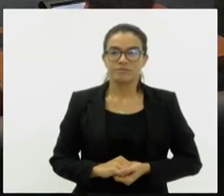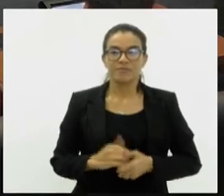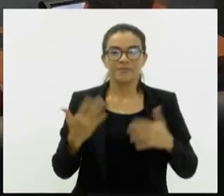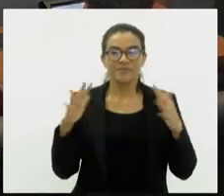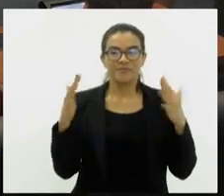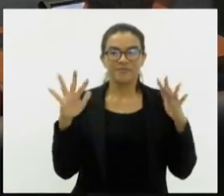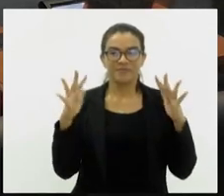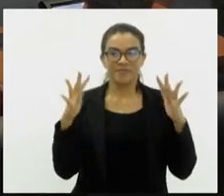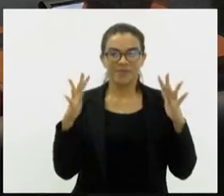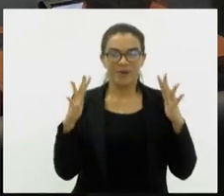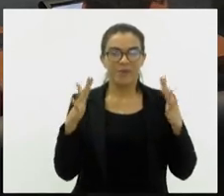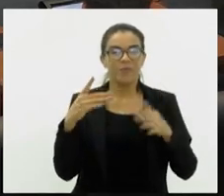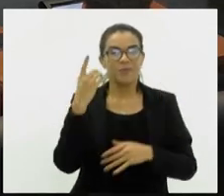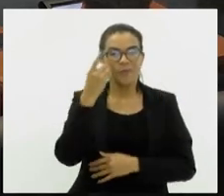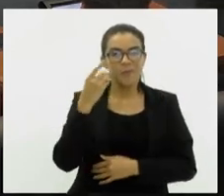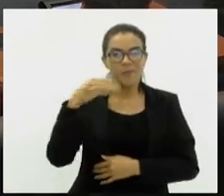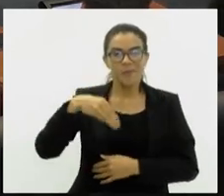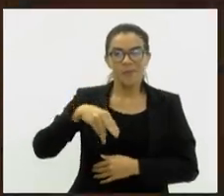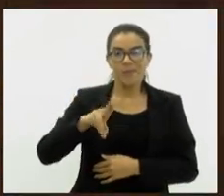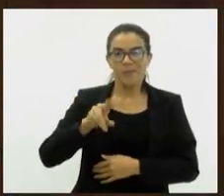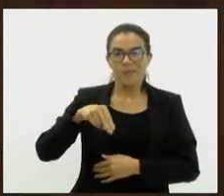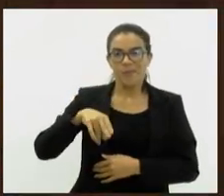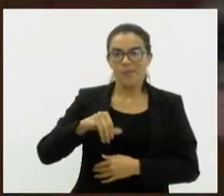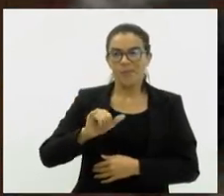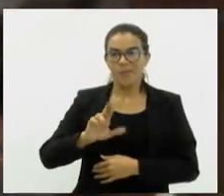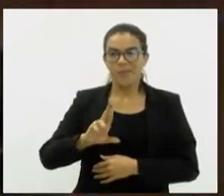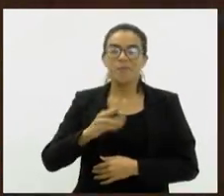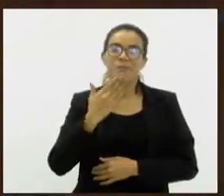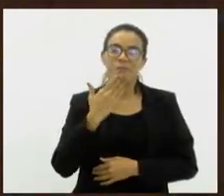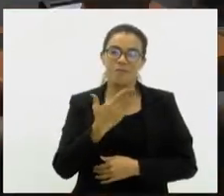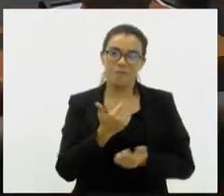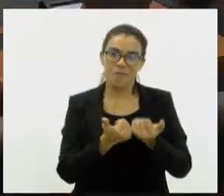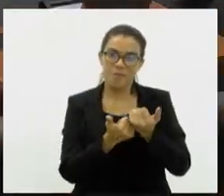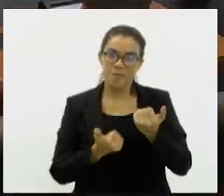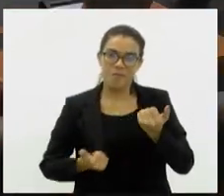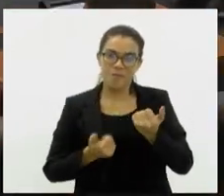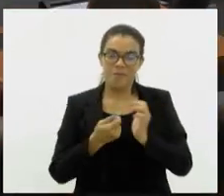deputado Munir pelo projeto e pedir a coautoria do projeto também, presidente.